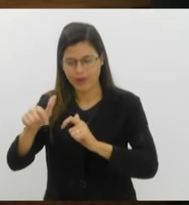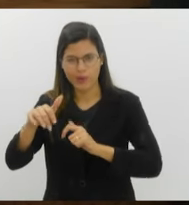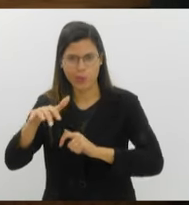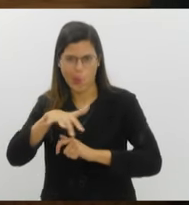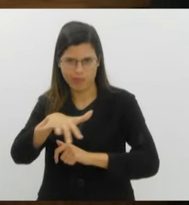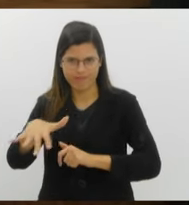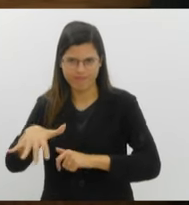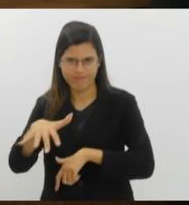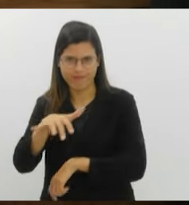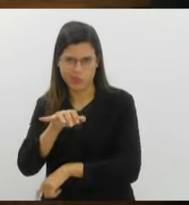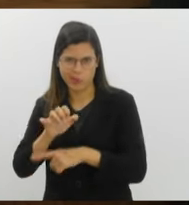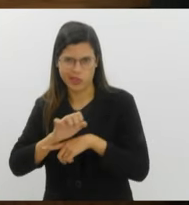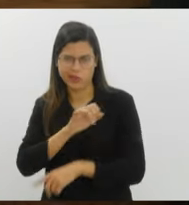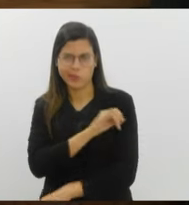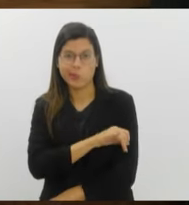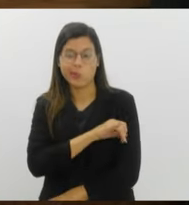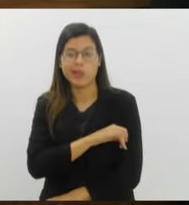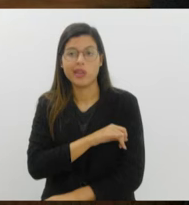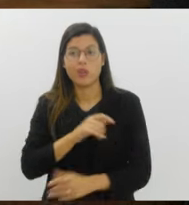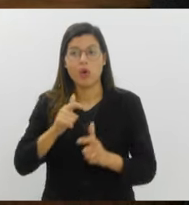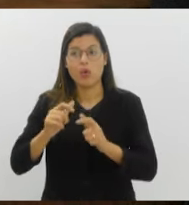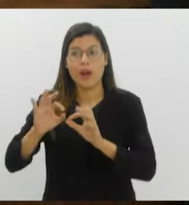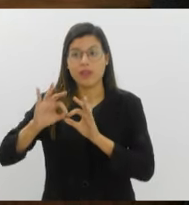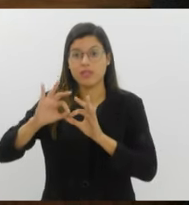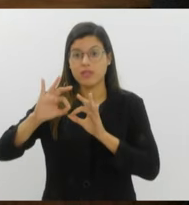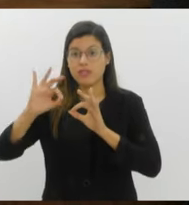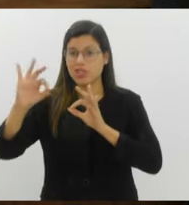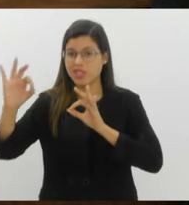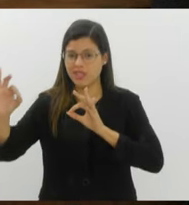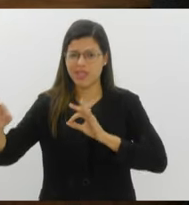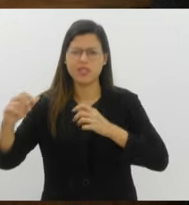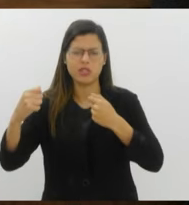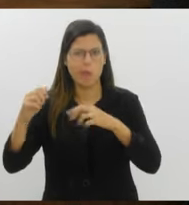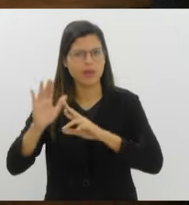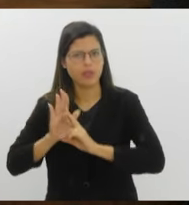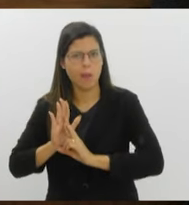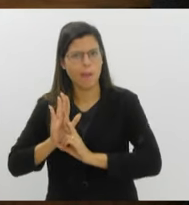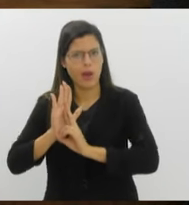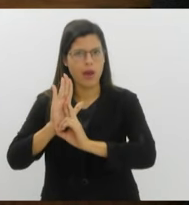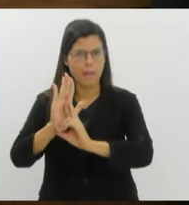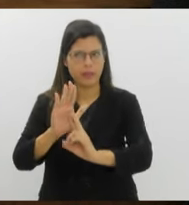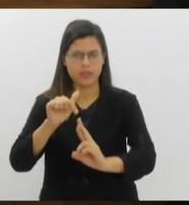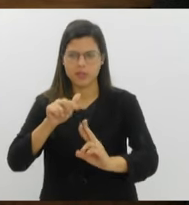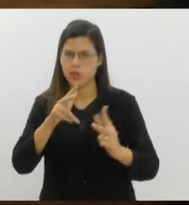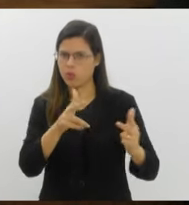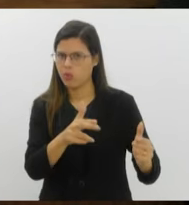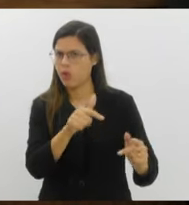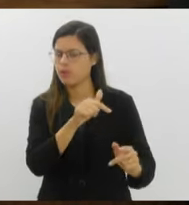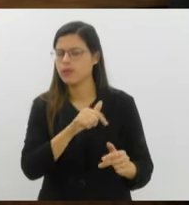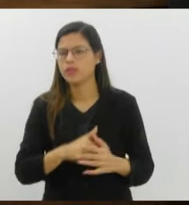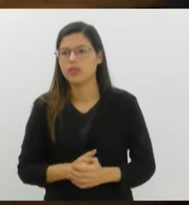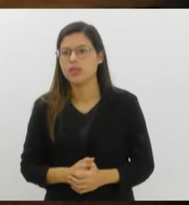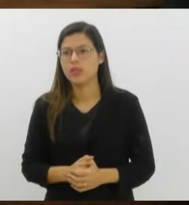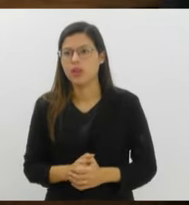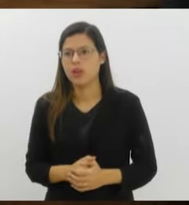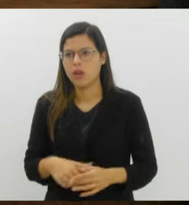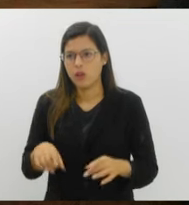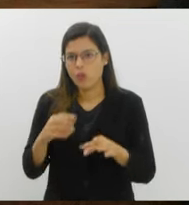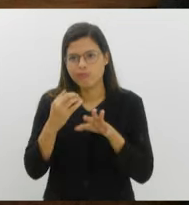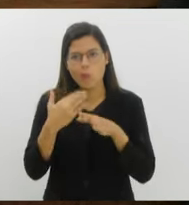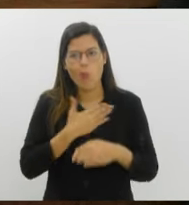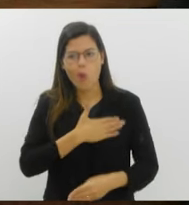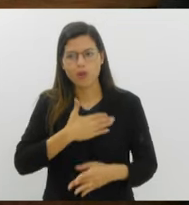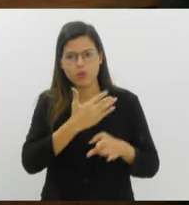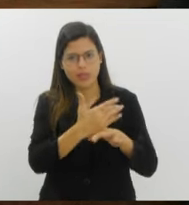lugares que ficam muito distantes. Precisamos de uma representatividade assim como o senhor. Eu sou um deputado que eu gosto, eu sou municipalista, eu gosto de andar